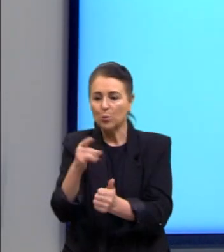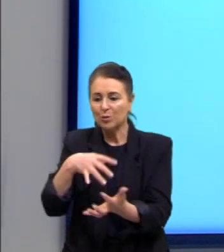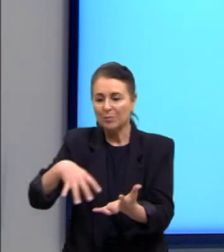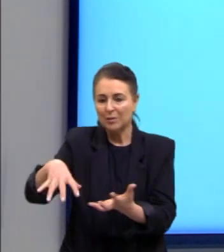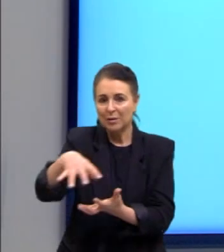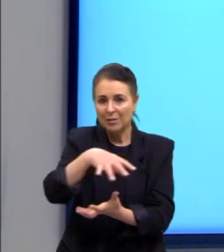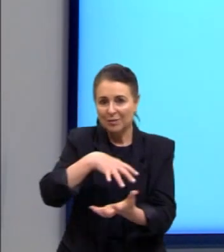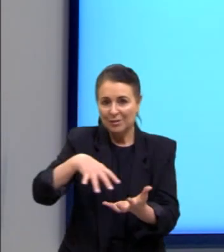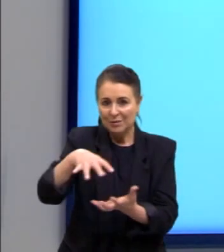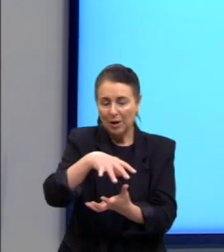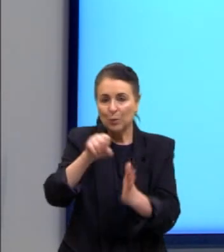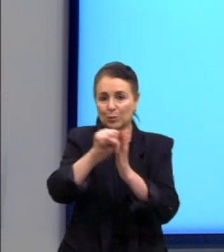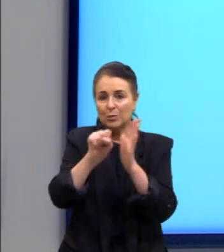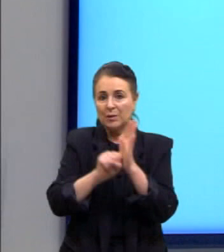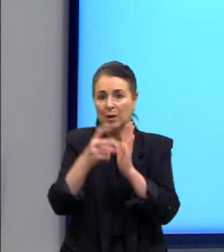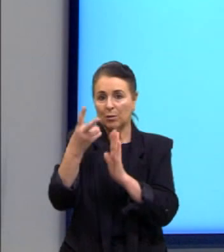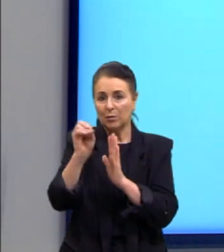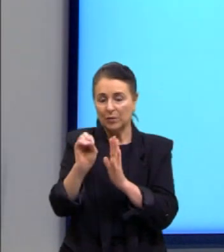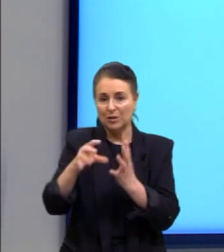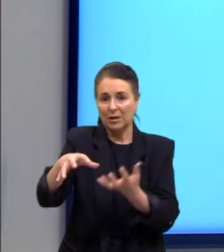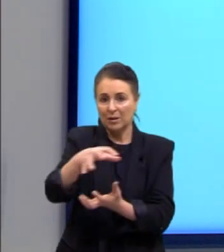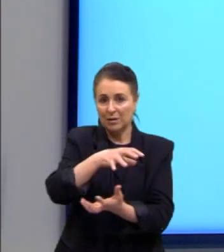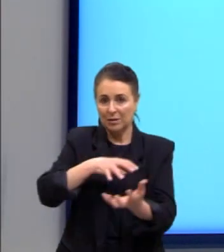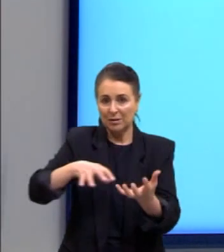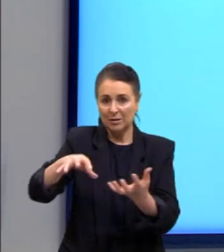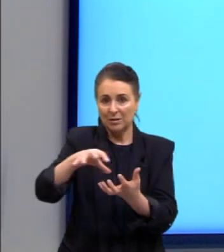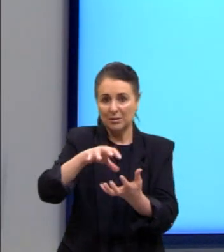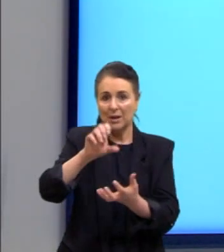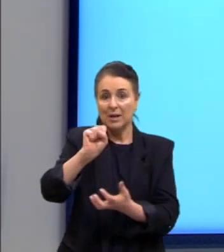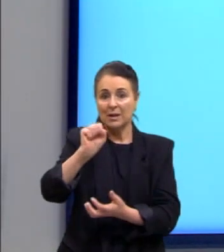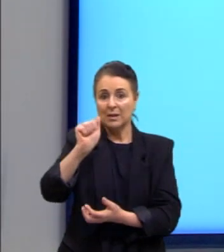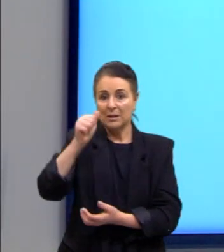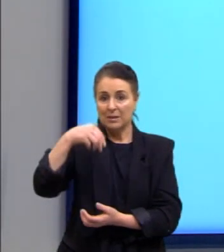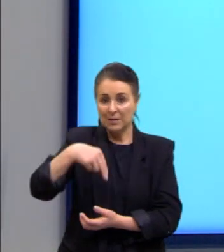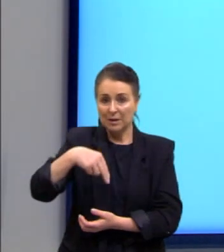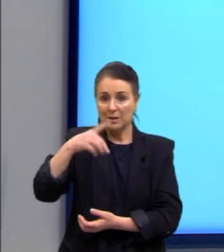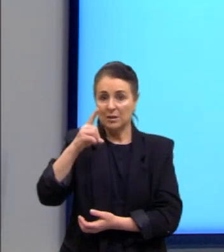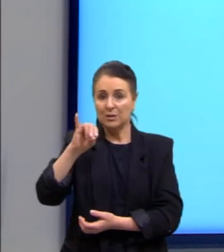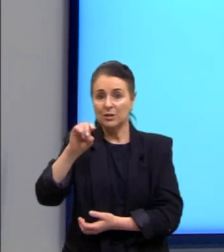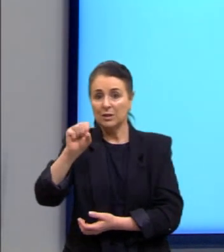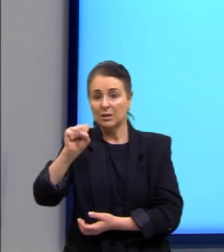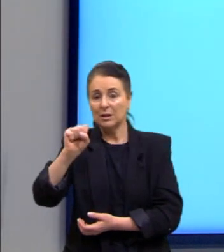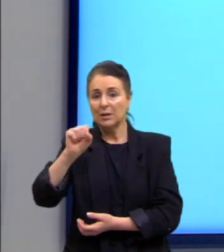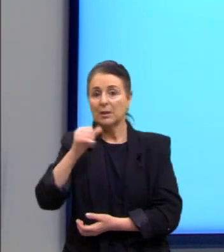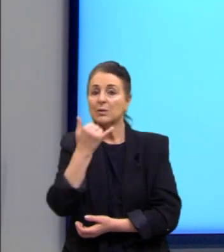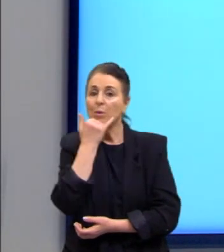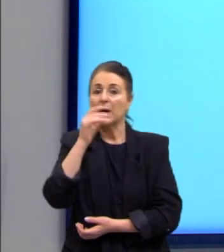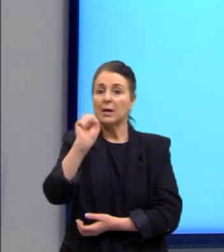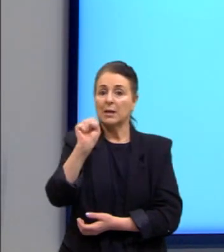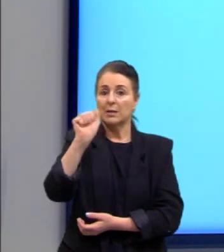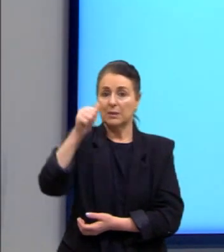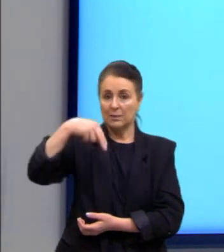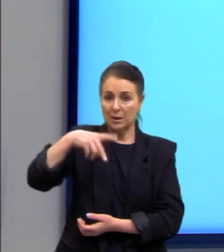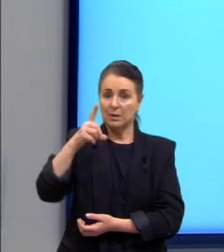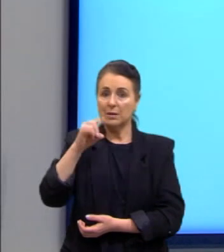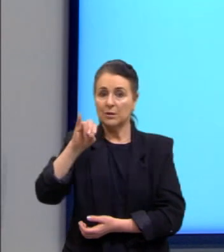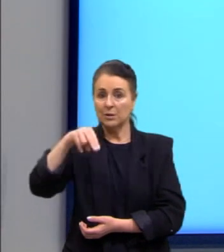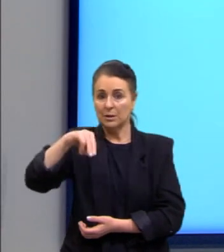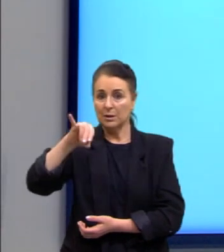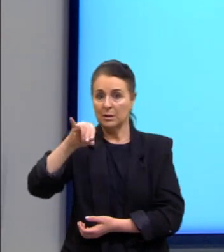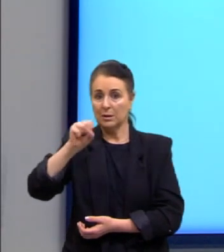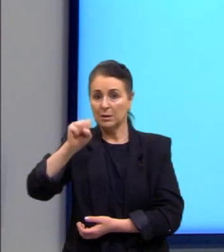do século 20 que foi a evolução sandinista né a revolução da Nicarágua que também era